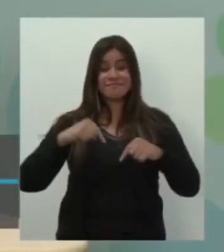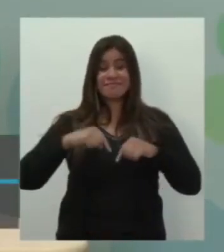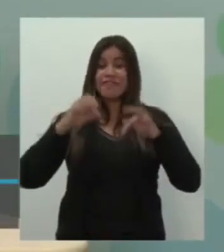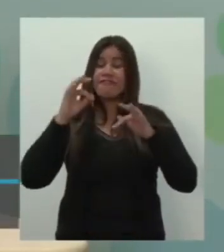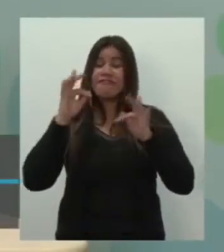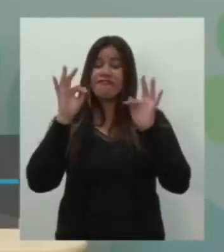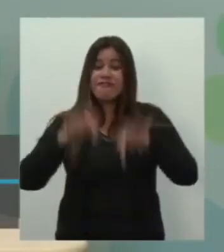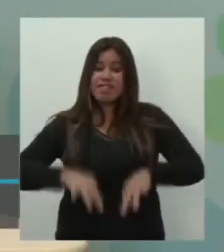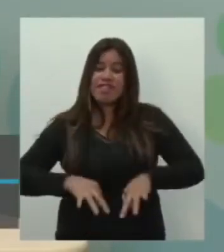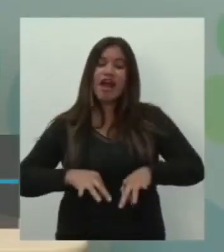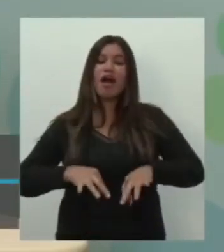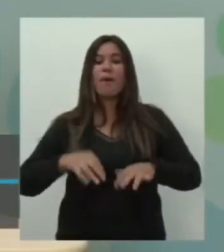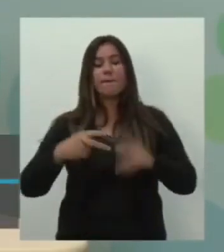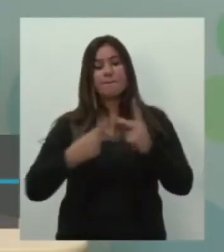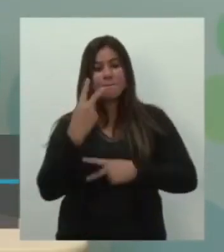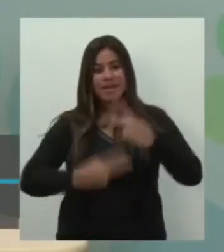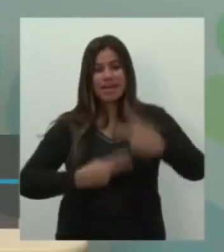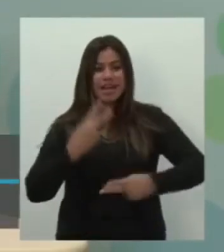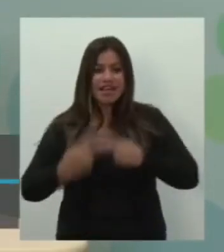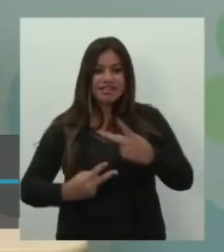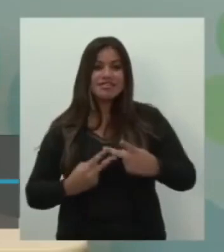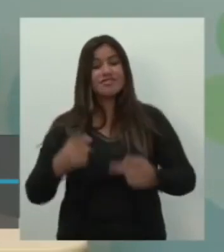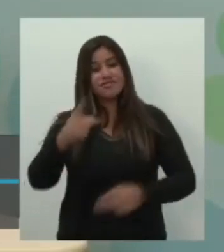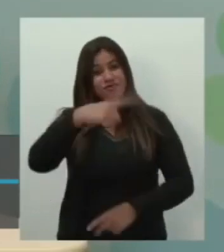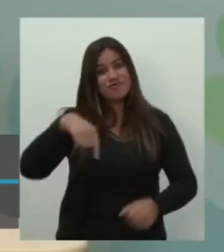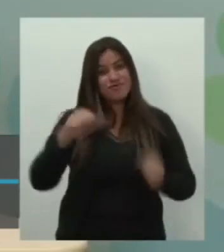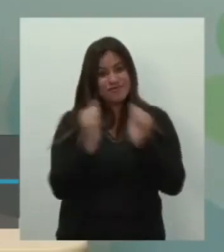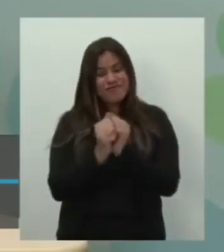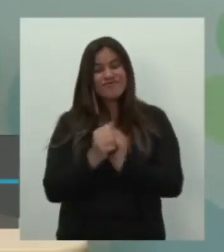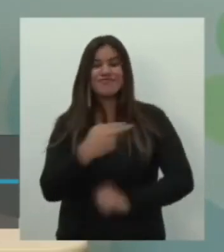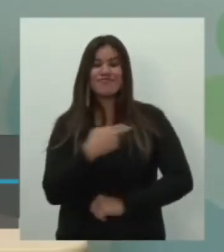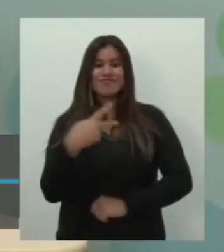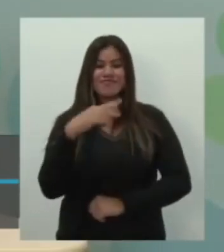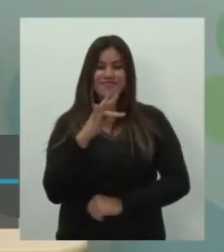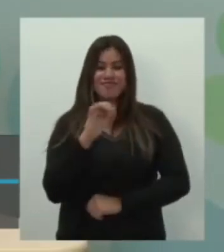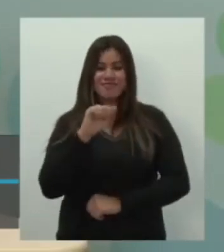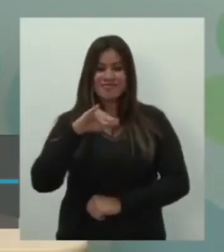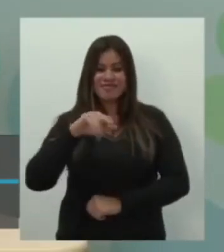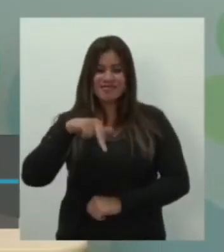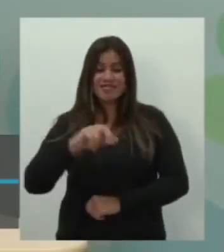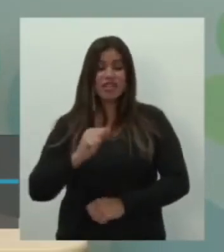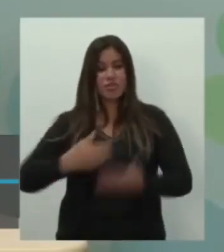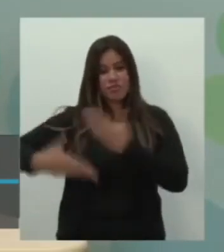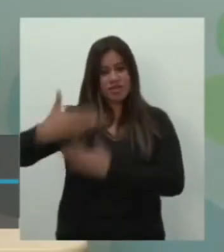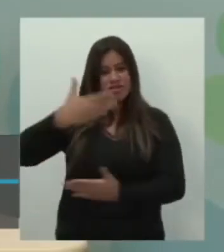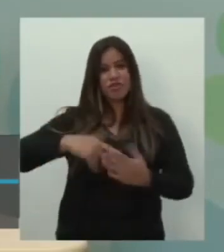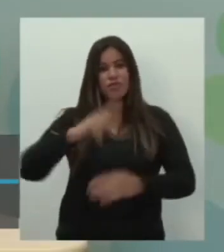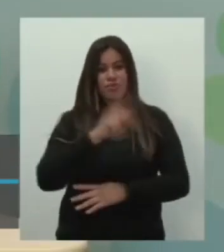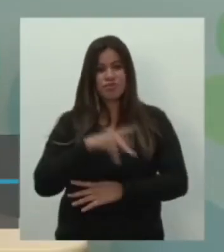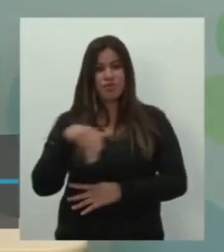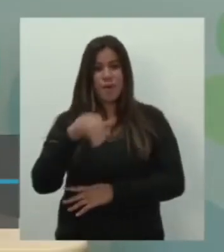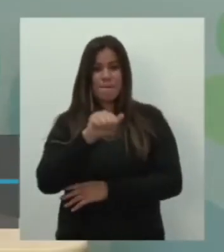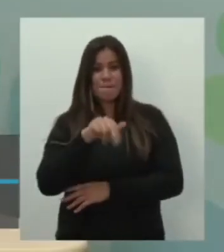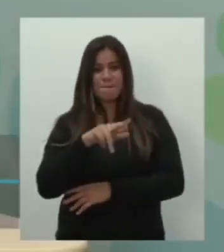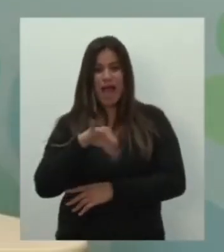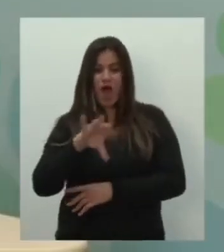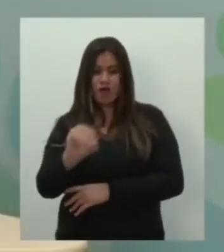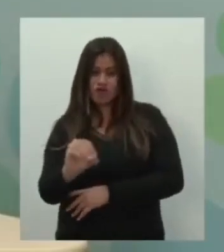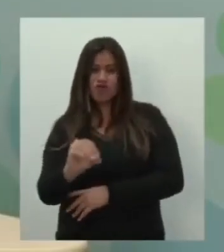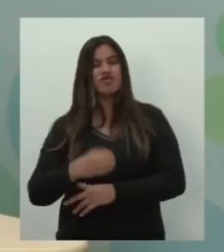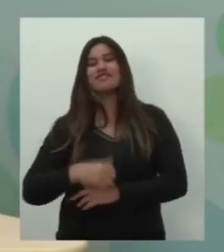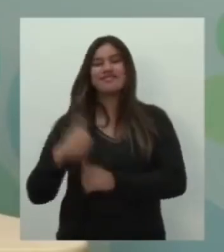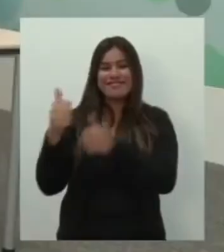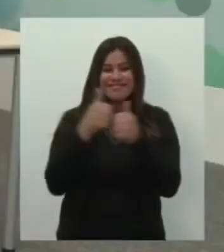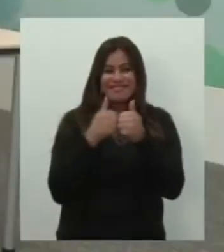do bimestre e contamos com a participação de vocês. Eu sou a professora Tayana, estarei hoje mediando a aula do professor Mauro. E aí, professor Mauro,